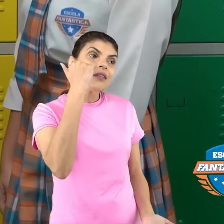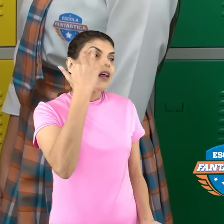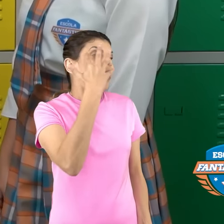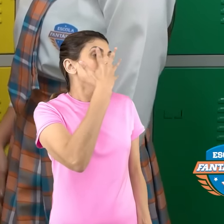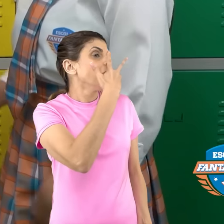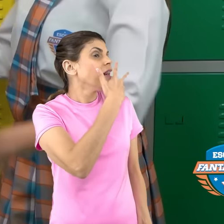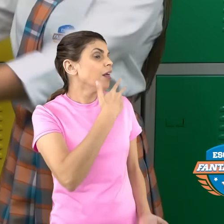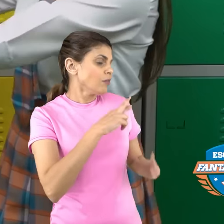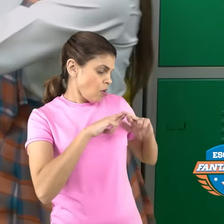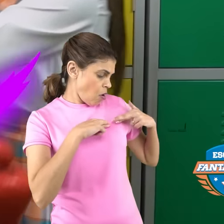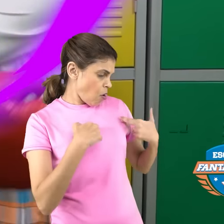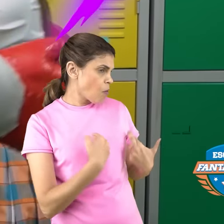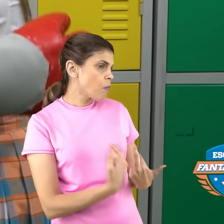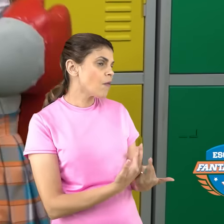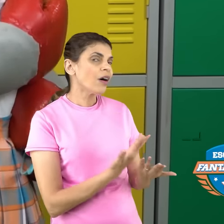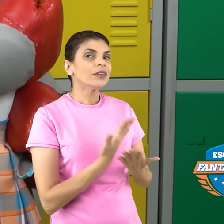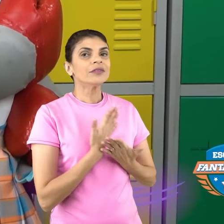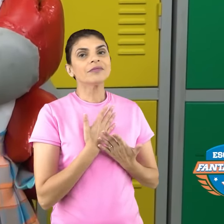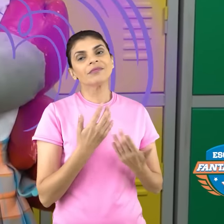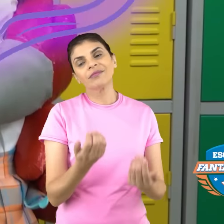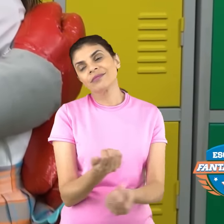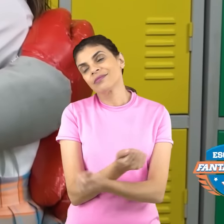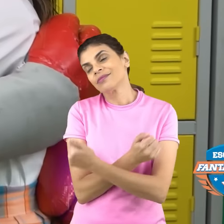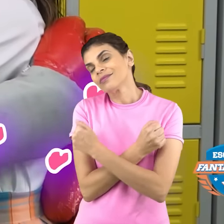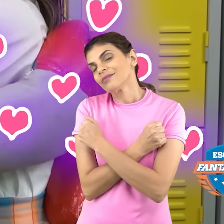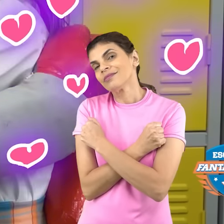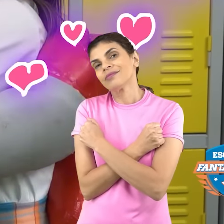essa declaração.